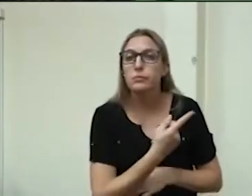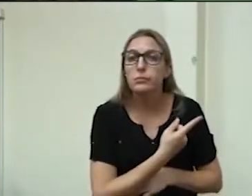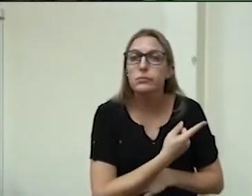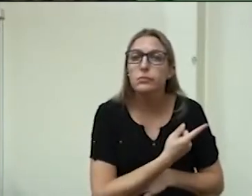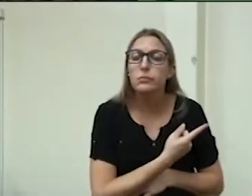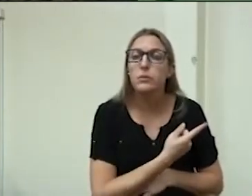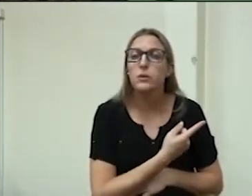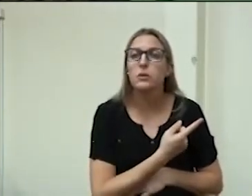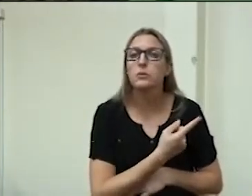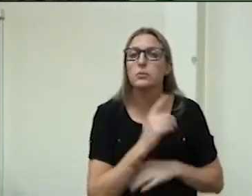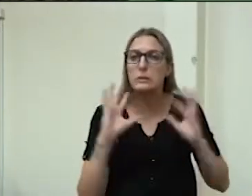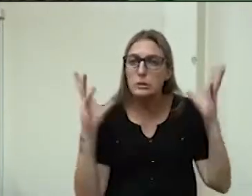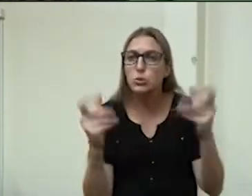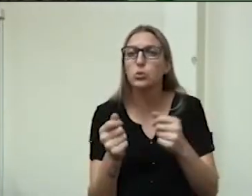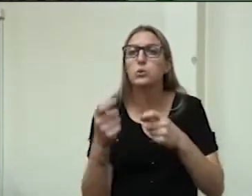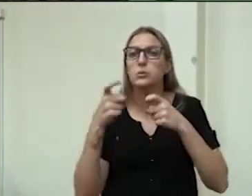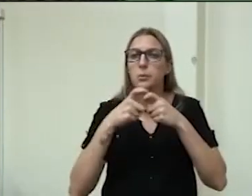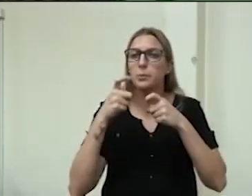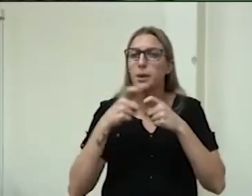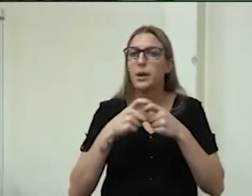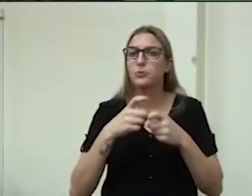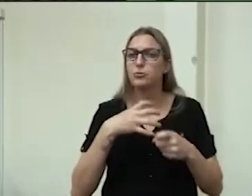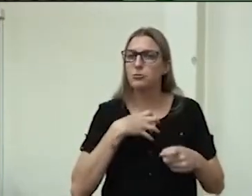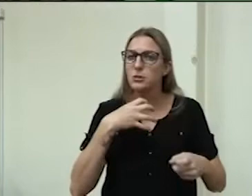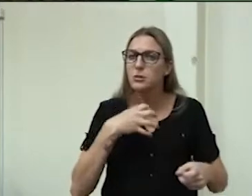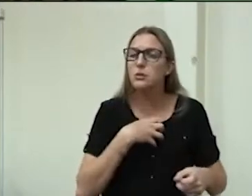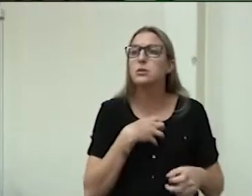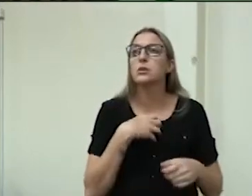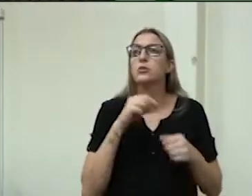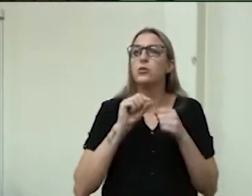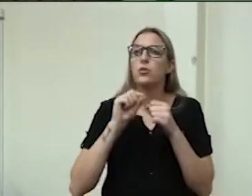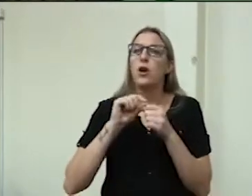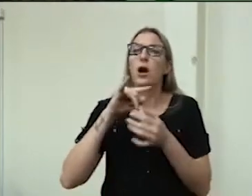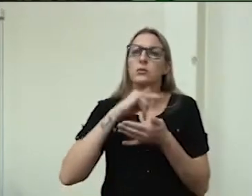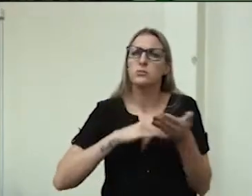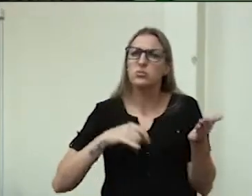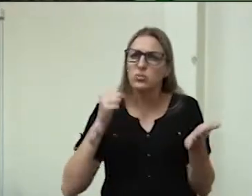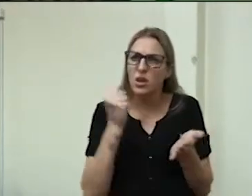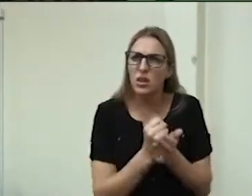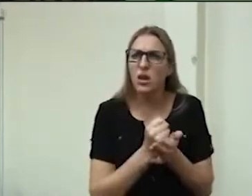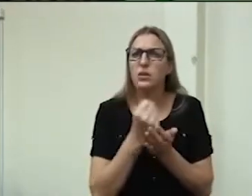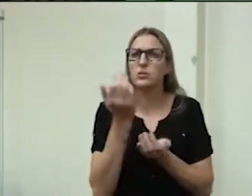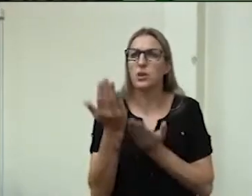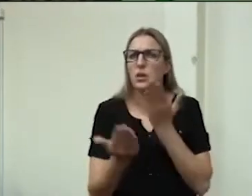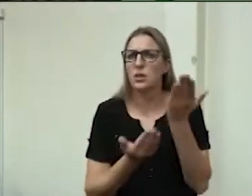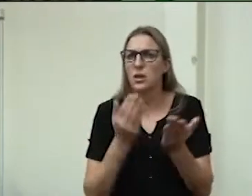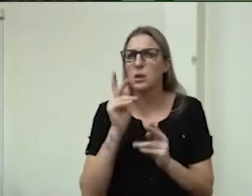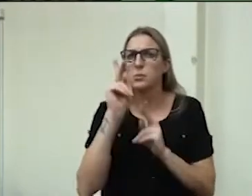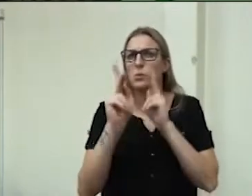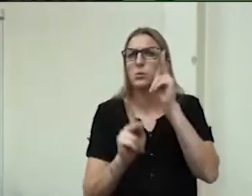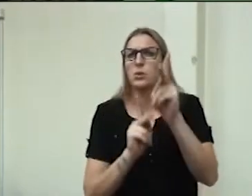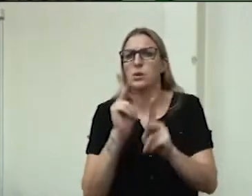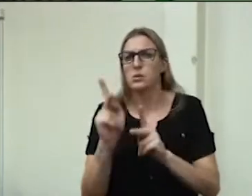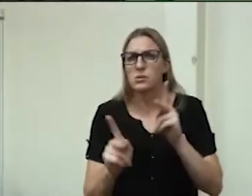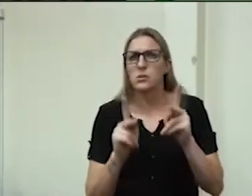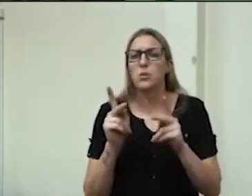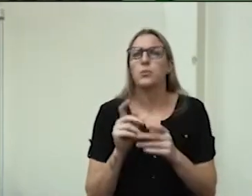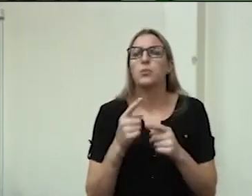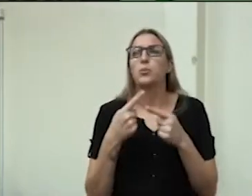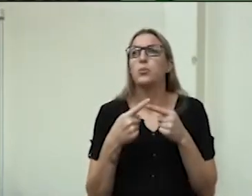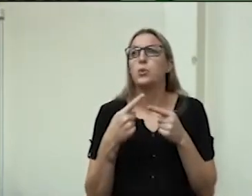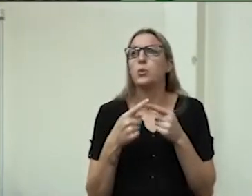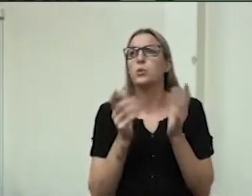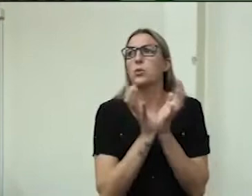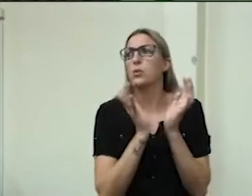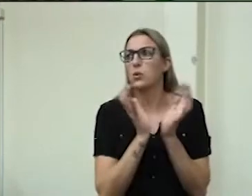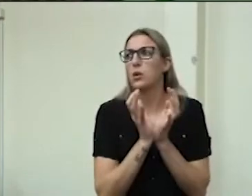médicos tenham a sensibilidade de se credenciar e atender a população dentro da sua necessidade. Porque,